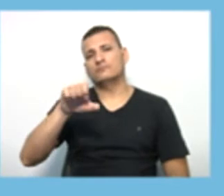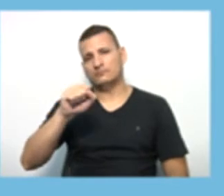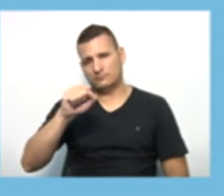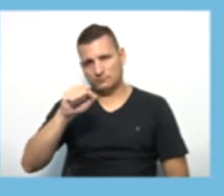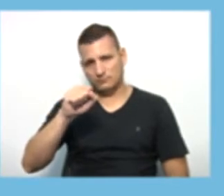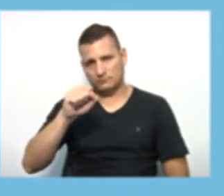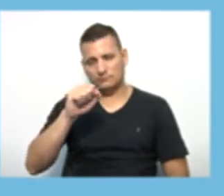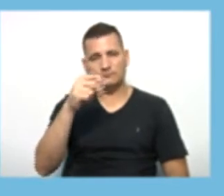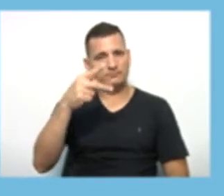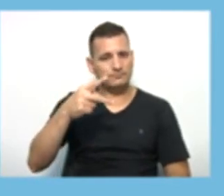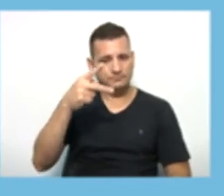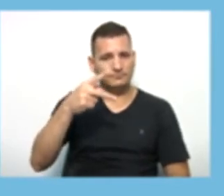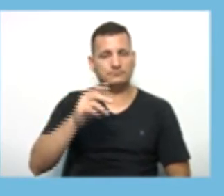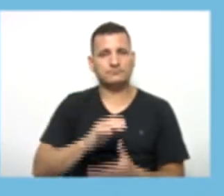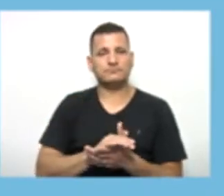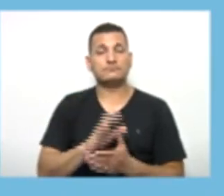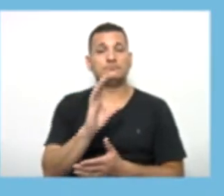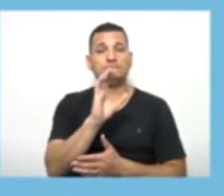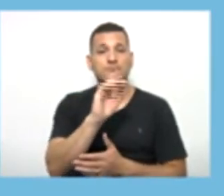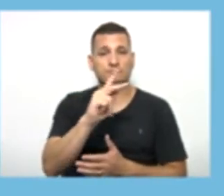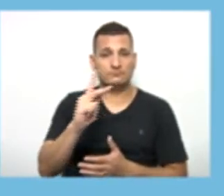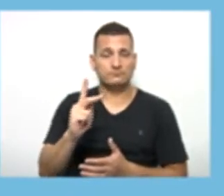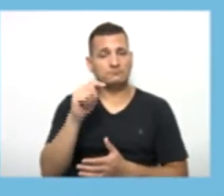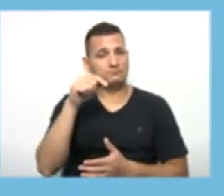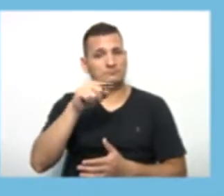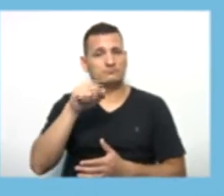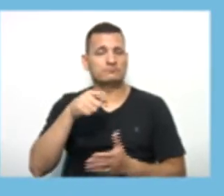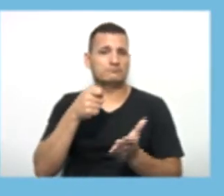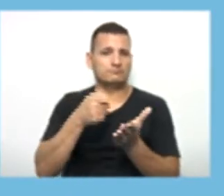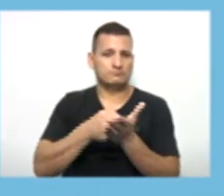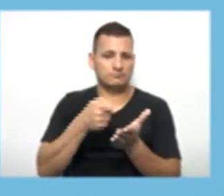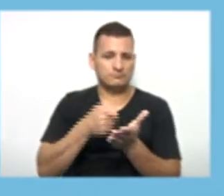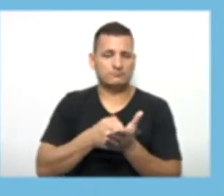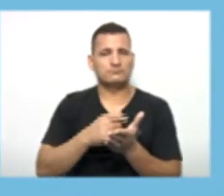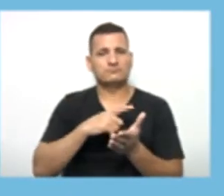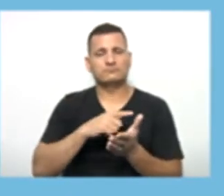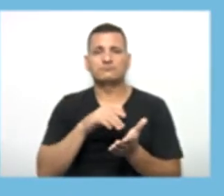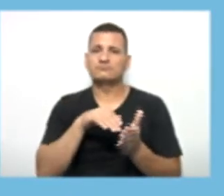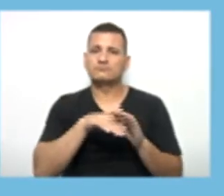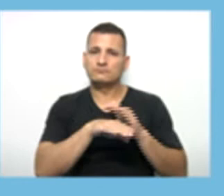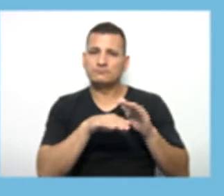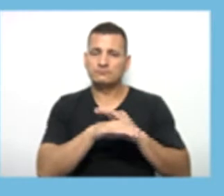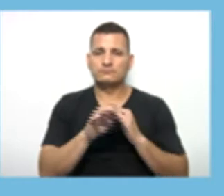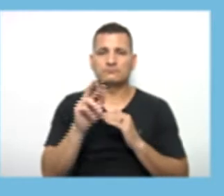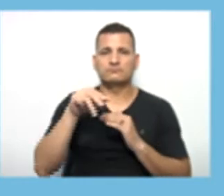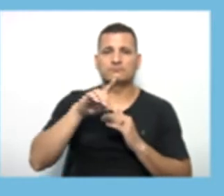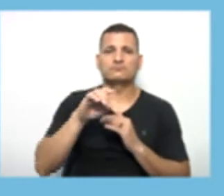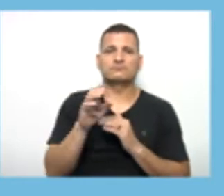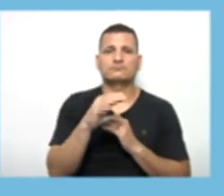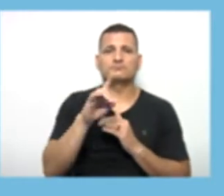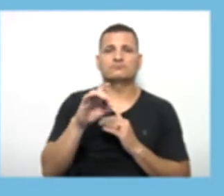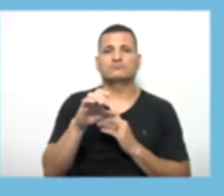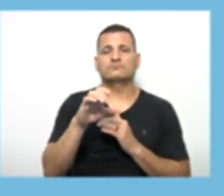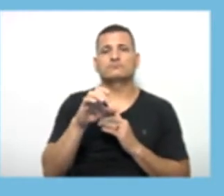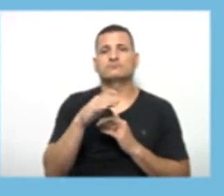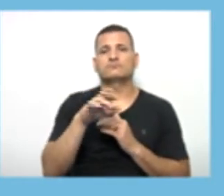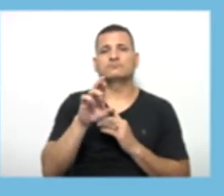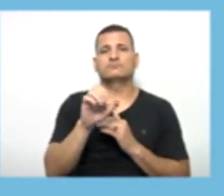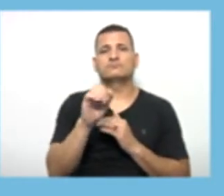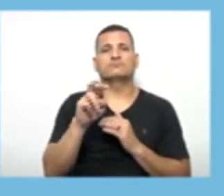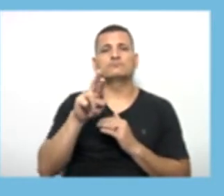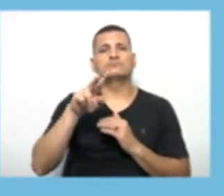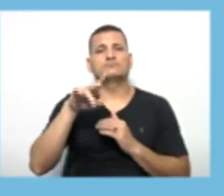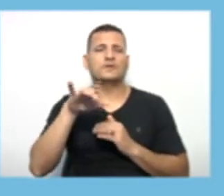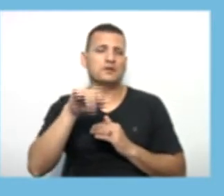Educacional e Social. As cooperativas são obrigadas a constituir o Fundo de Reserva destinado a reparar perdas